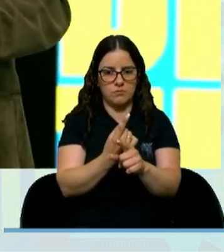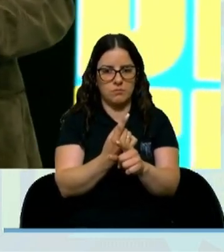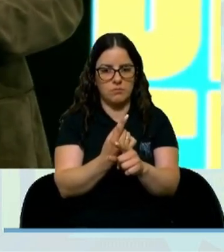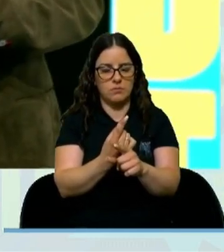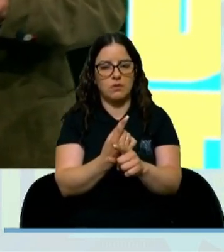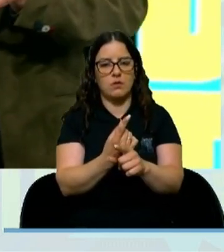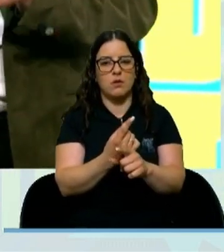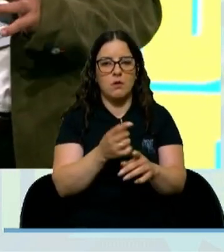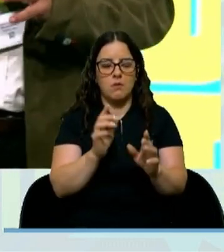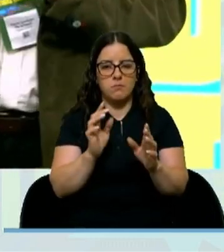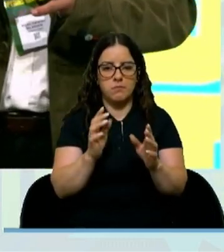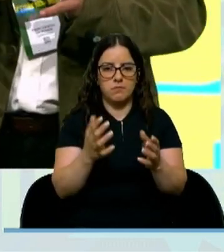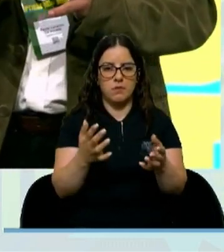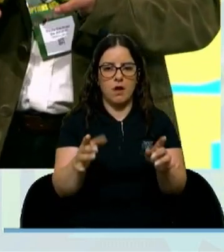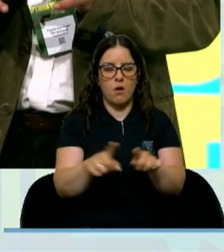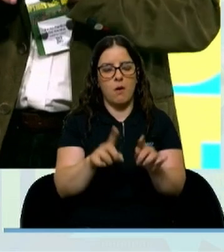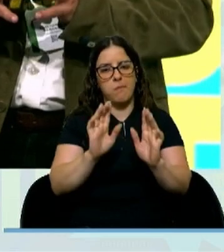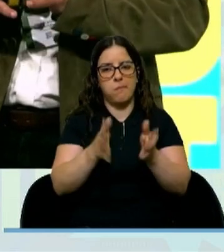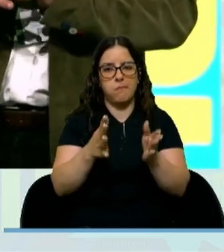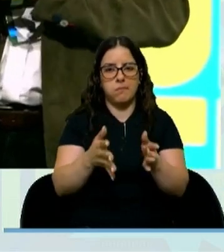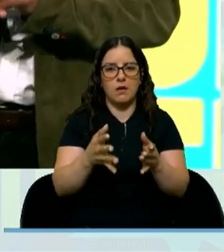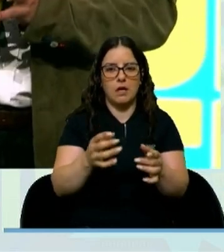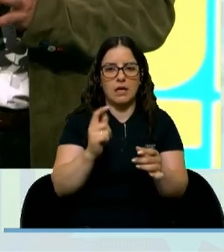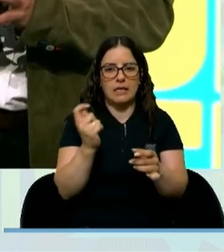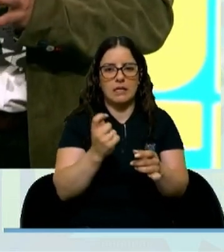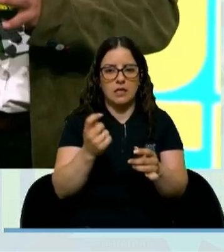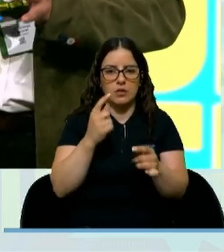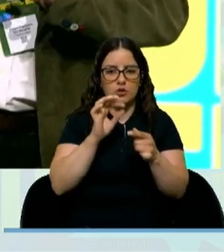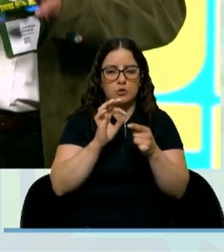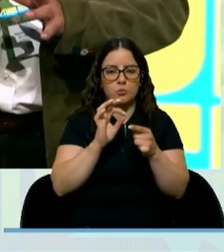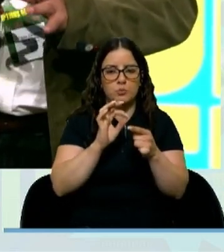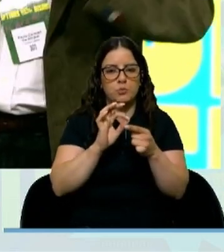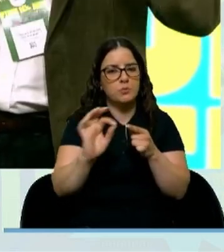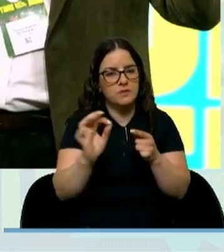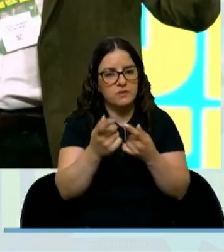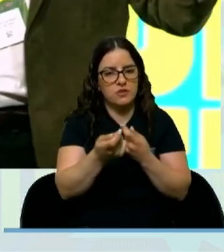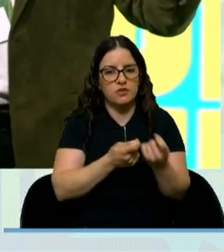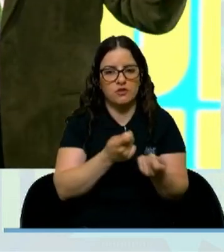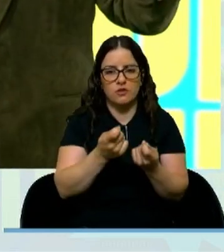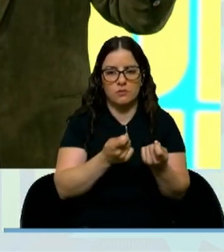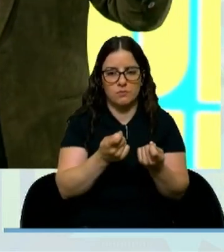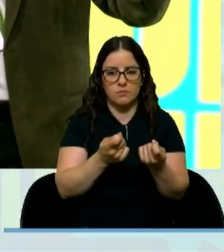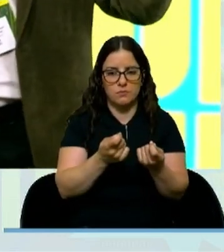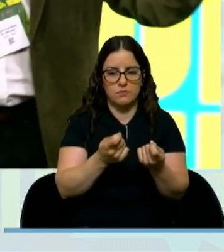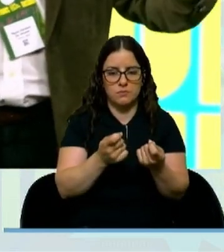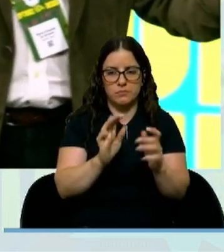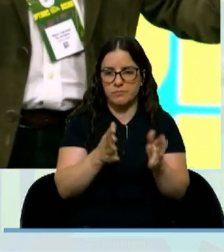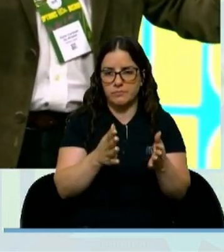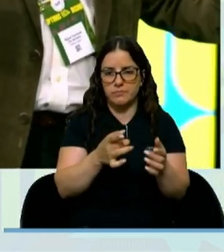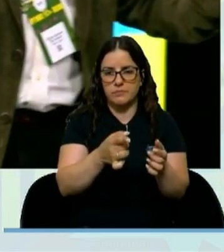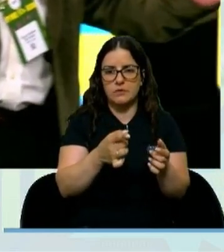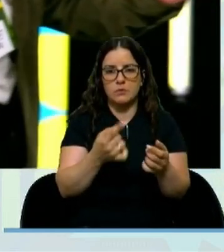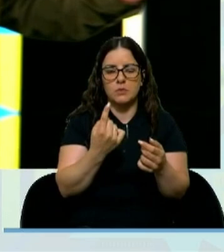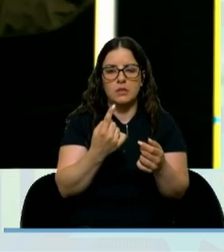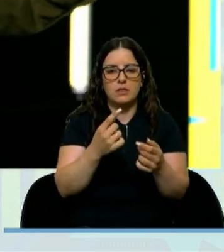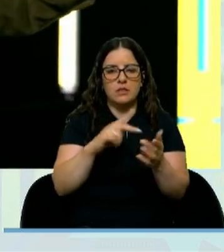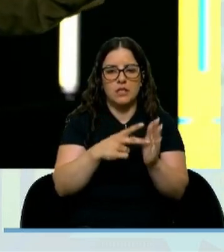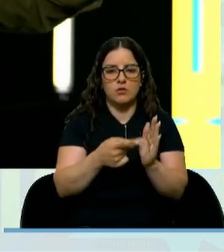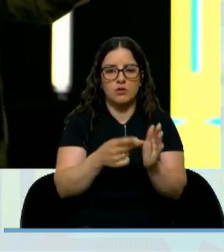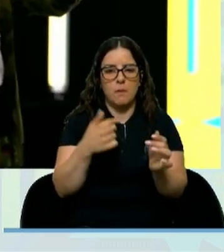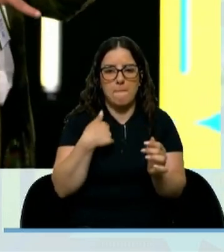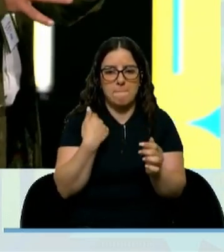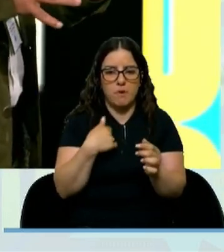vão deixar de ser necessário serem geridas por entidades específicas. Há uma tecnologia auto-executável